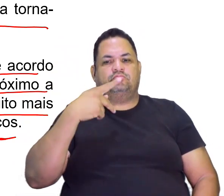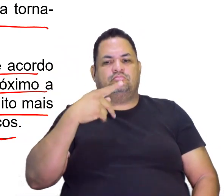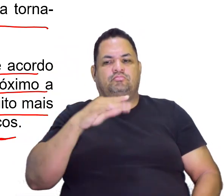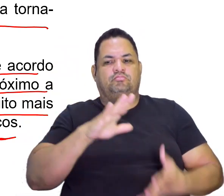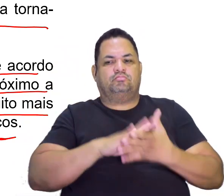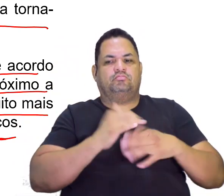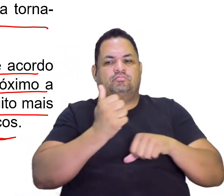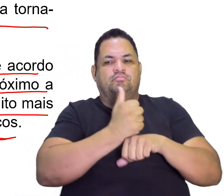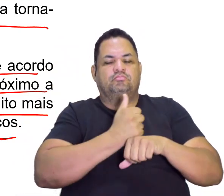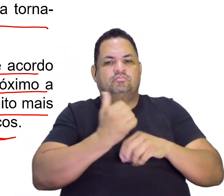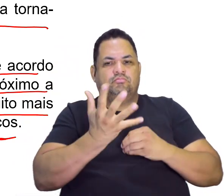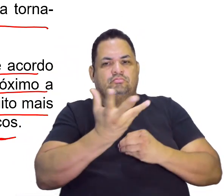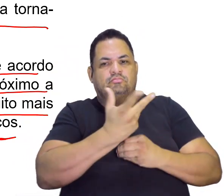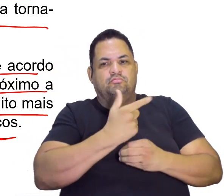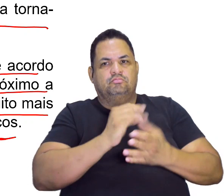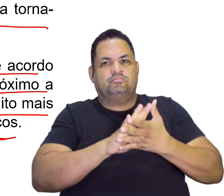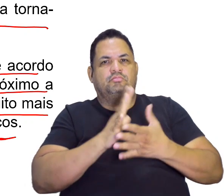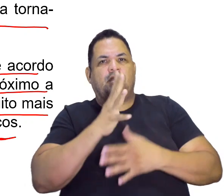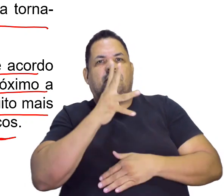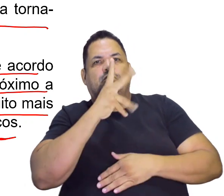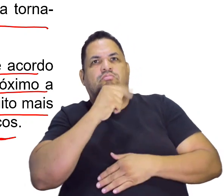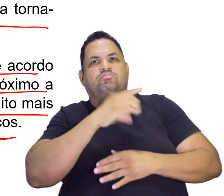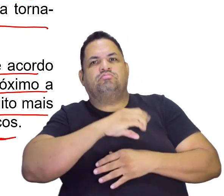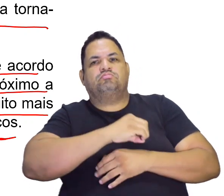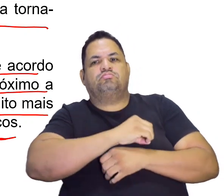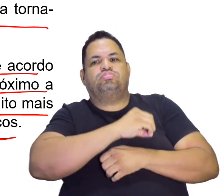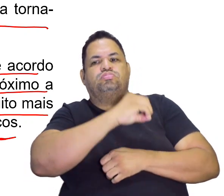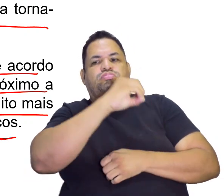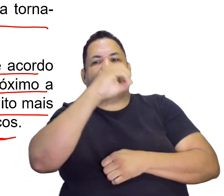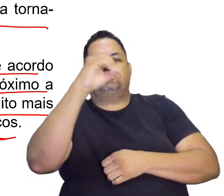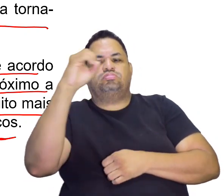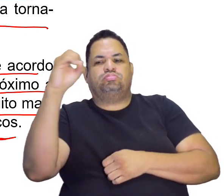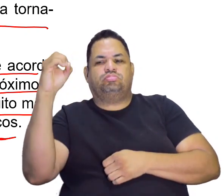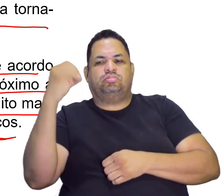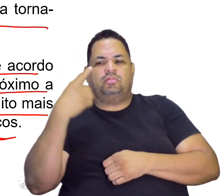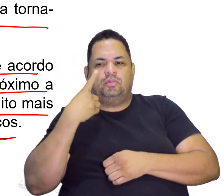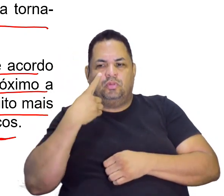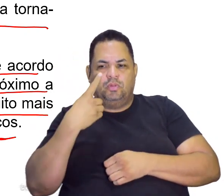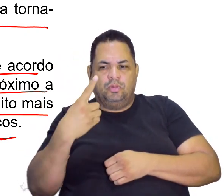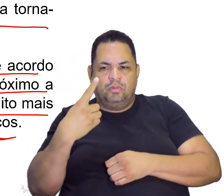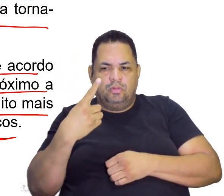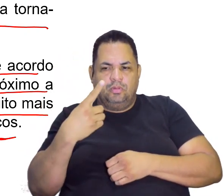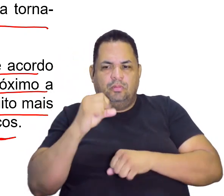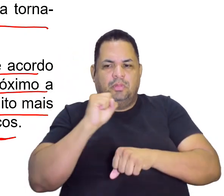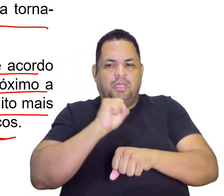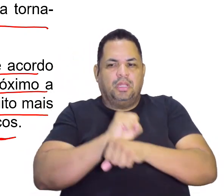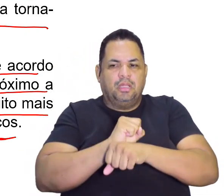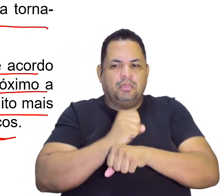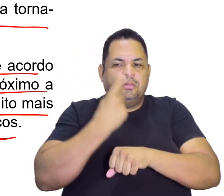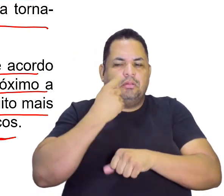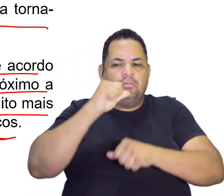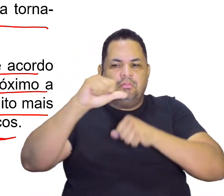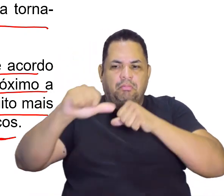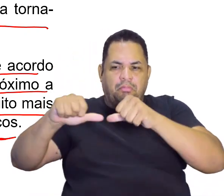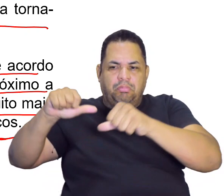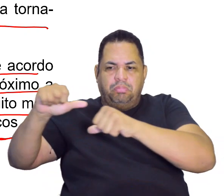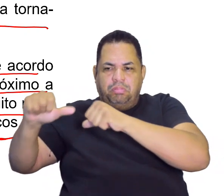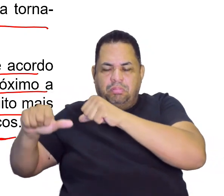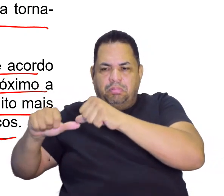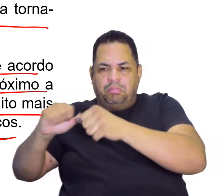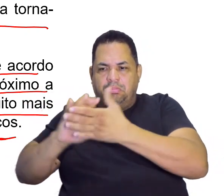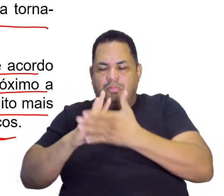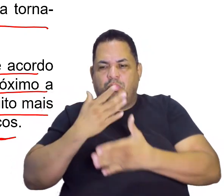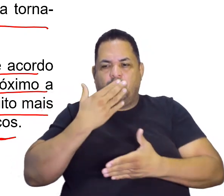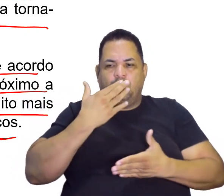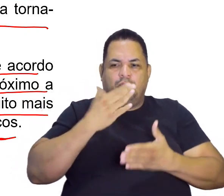o artista passava um dia inteiro num certo ponto, somente observando a mudança